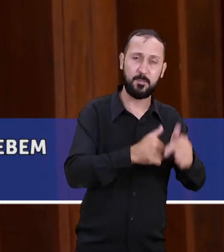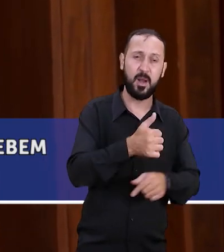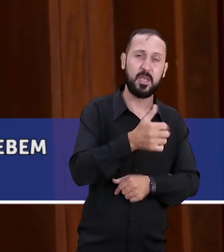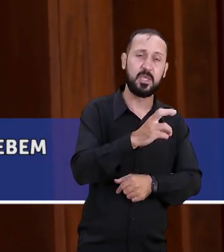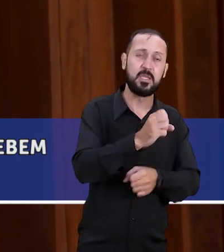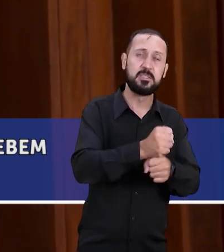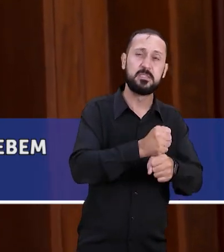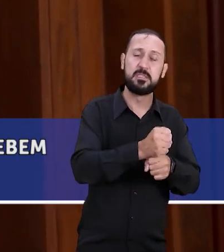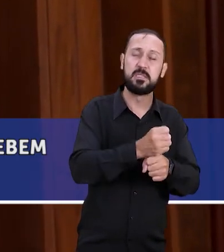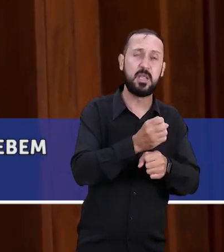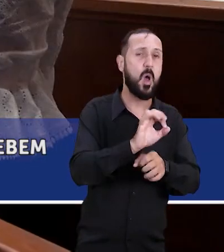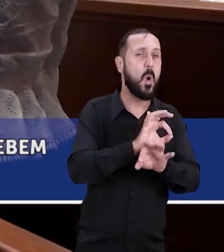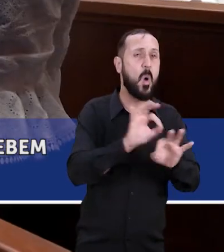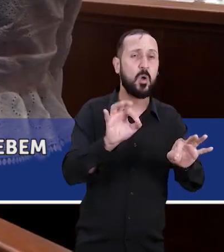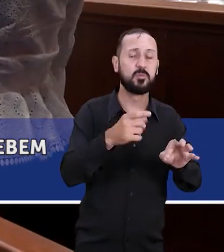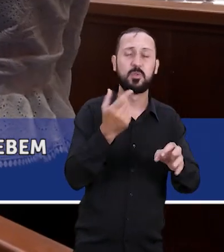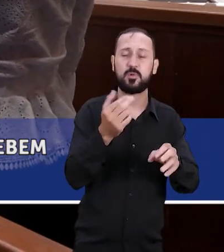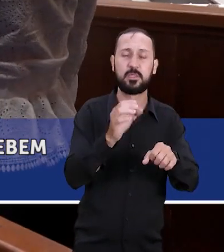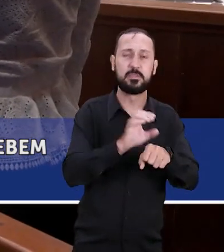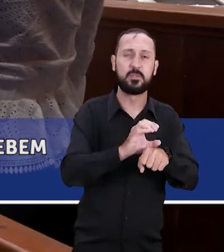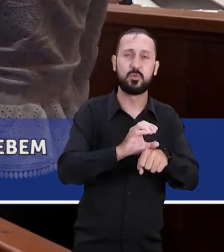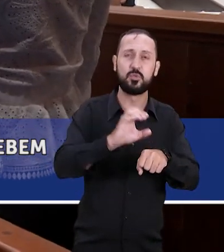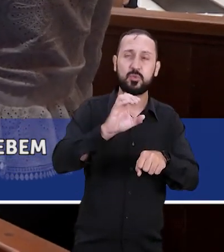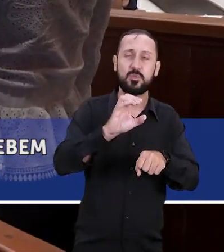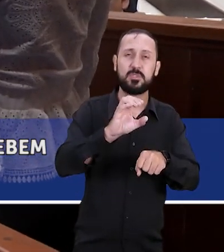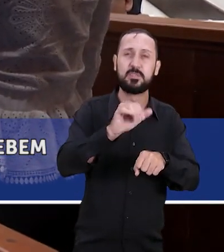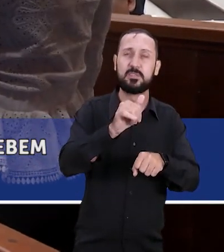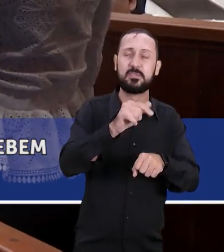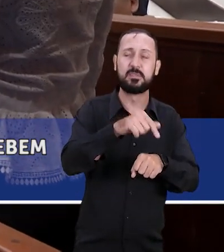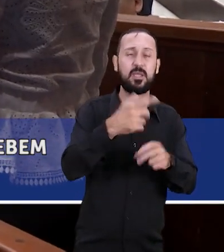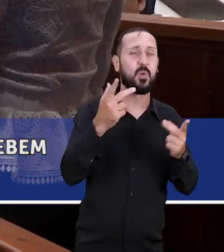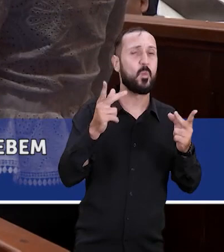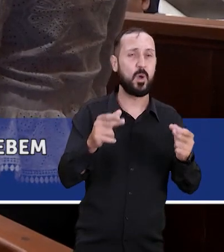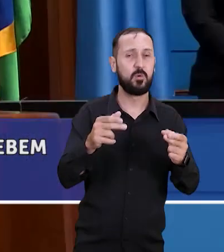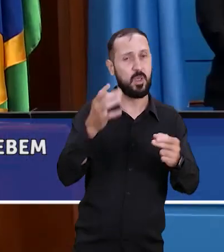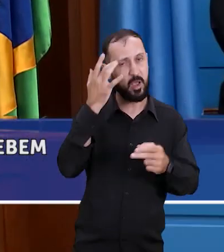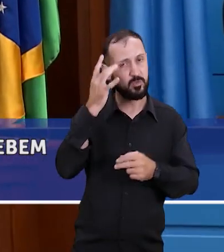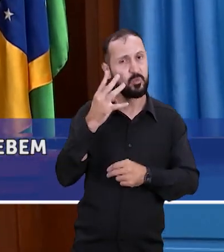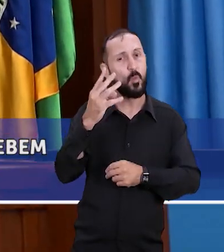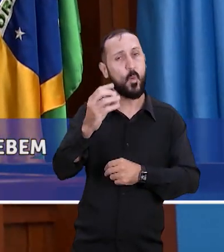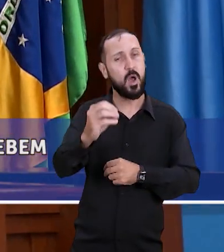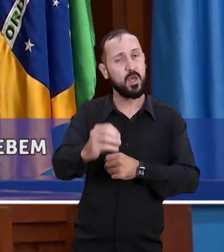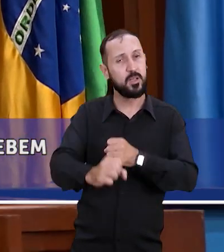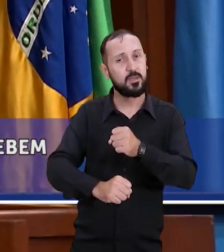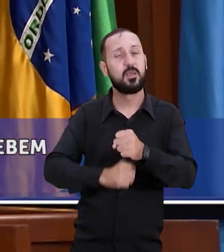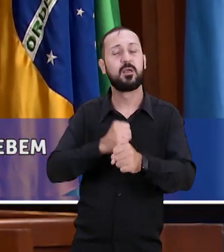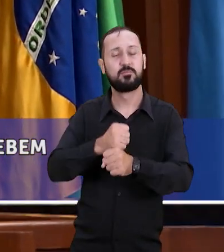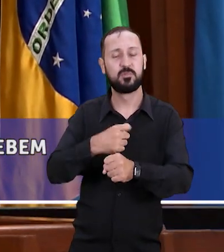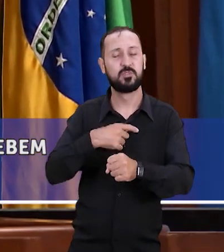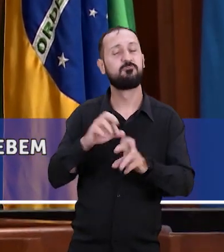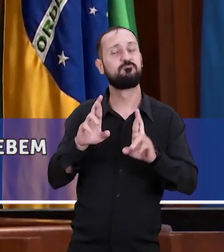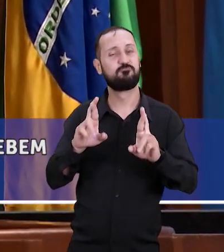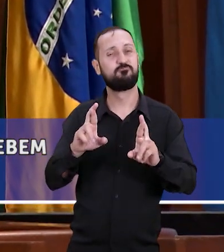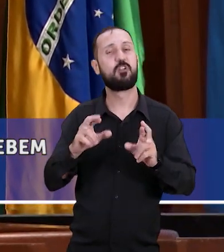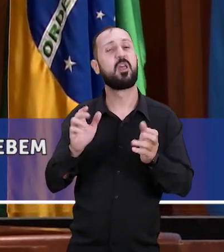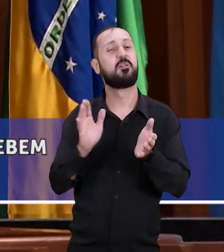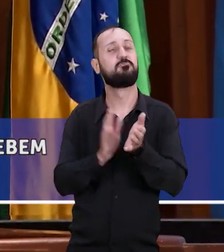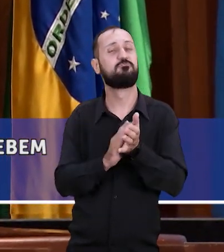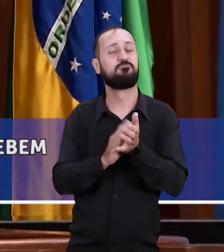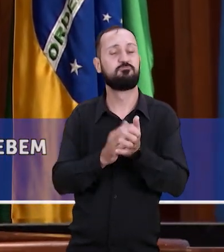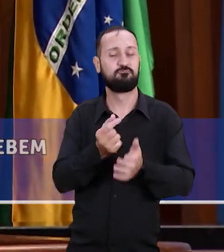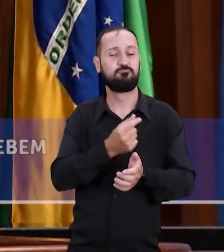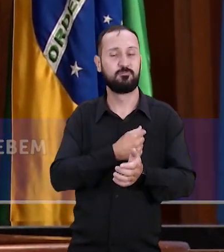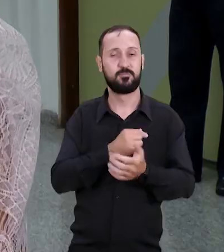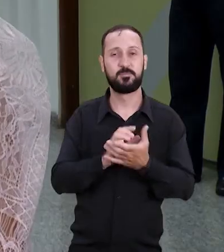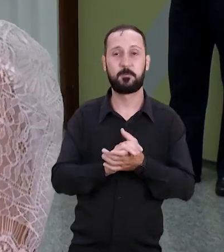positiva desde a Constituinte, motivo pelo qual os próximos 40 anos também deverão ser motivo de comemoração em Mato